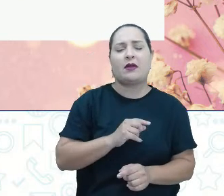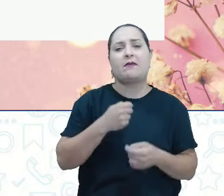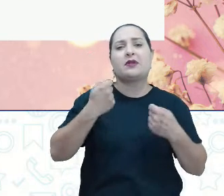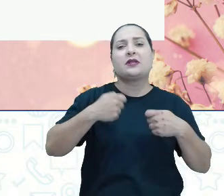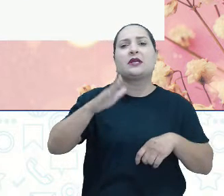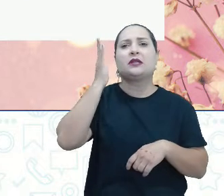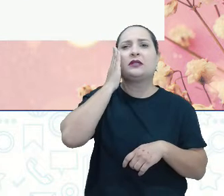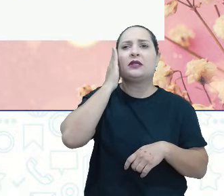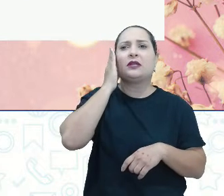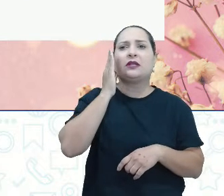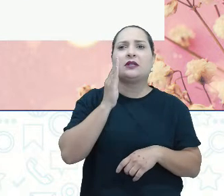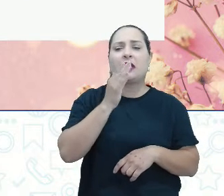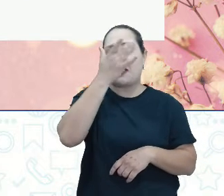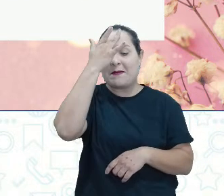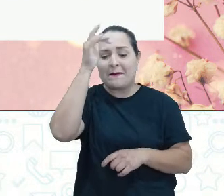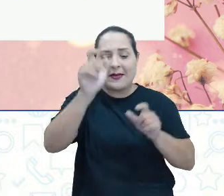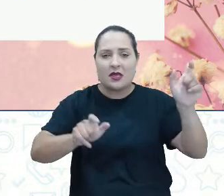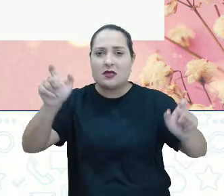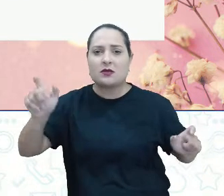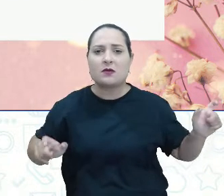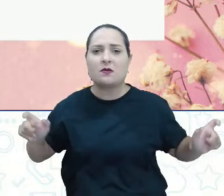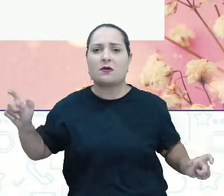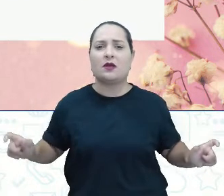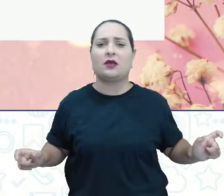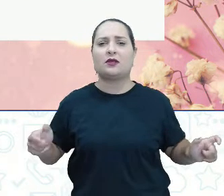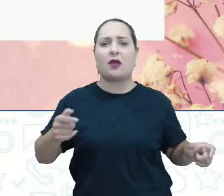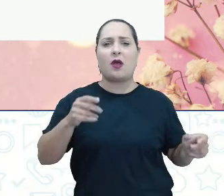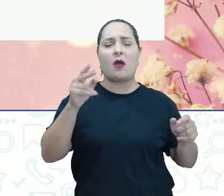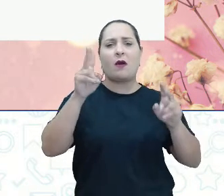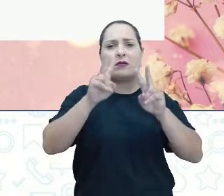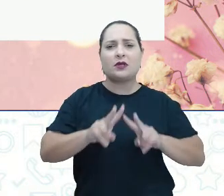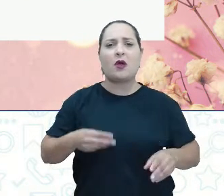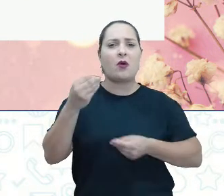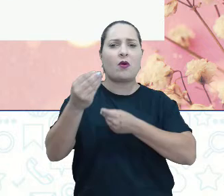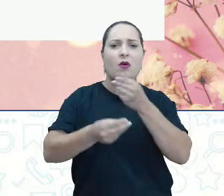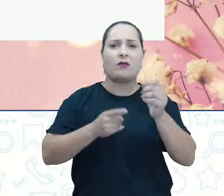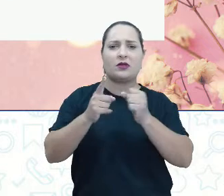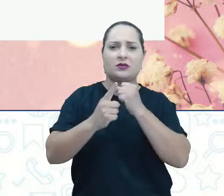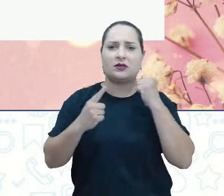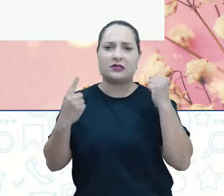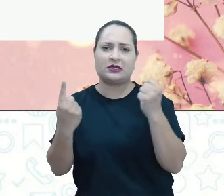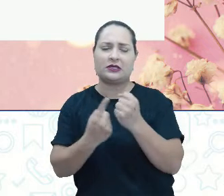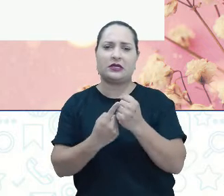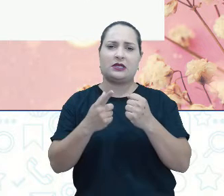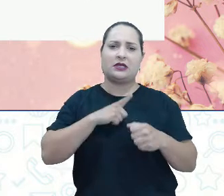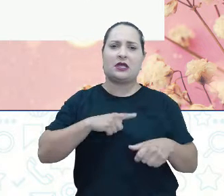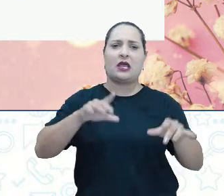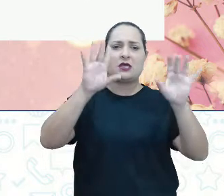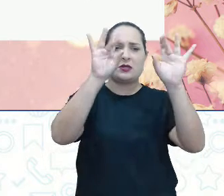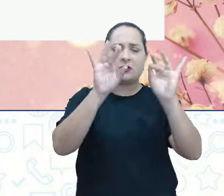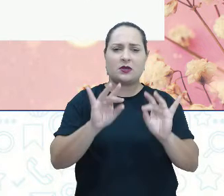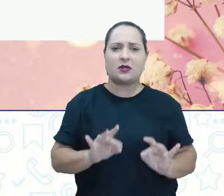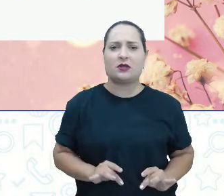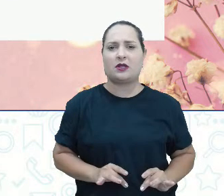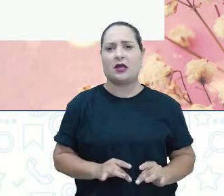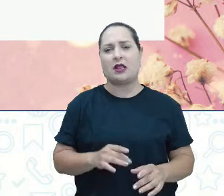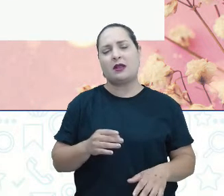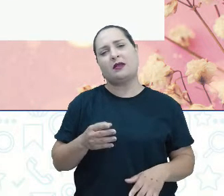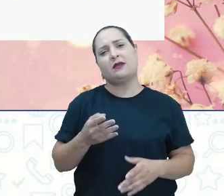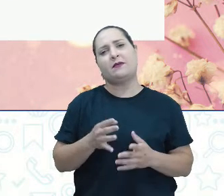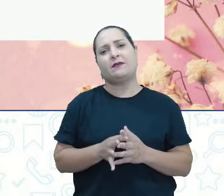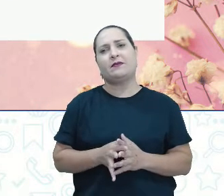de pessoas e observar como a sociedade se forma em todos os seus detalhes. Romper com padrões e buscar